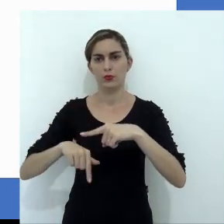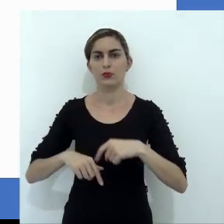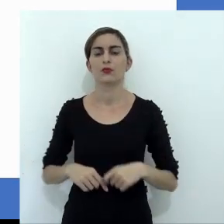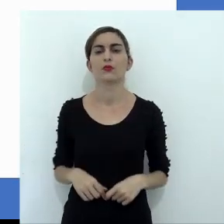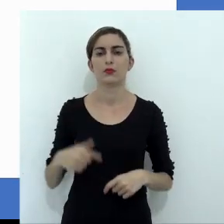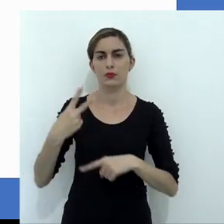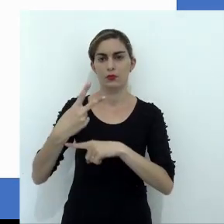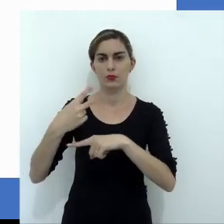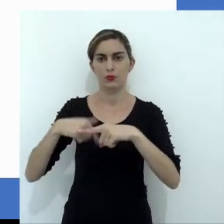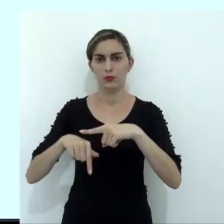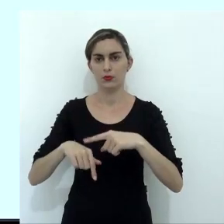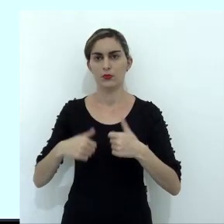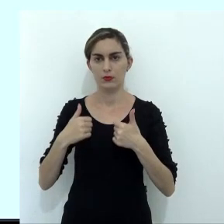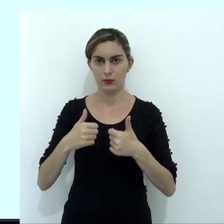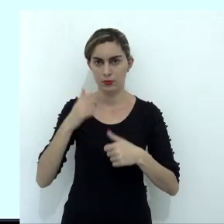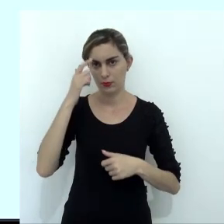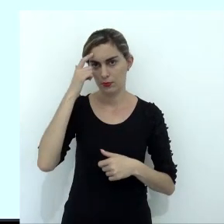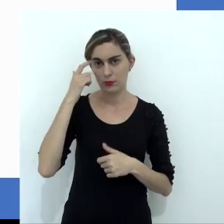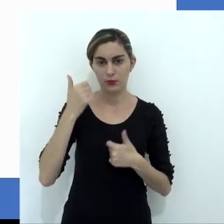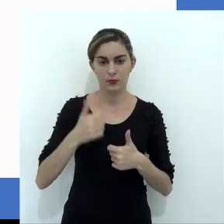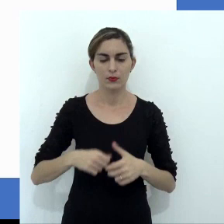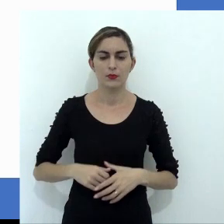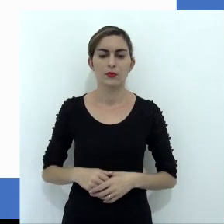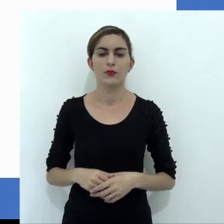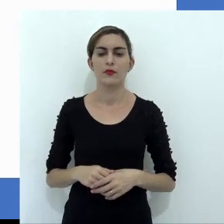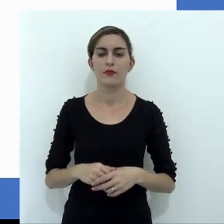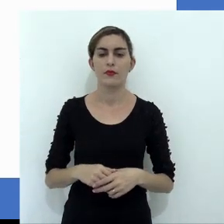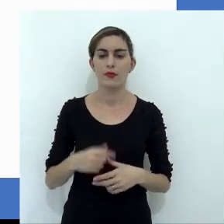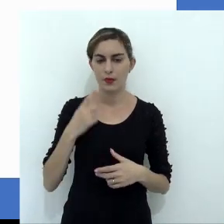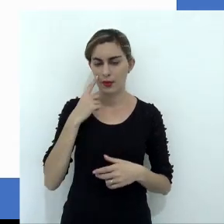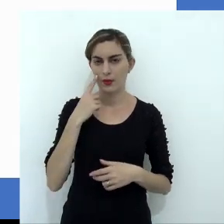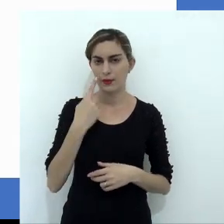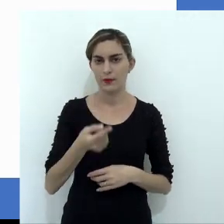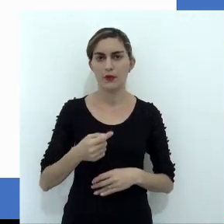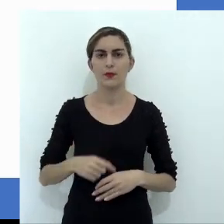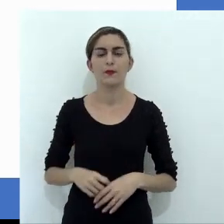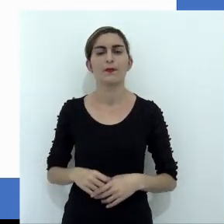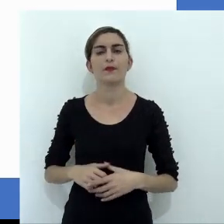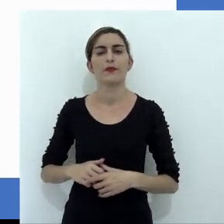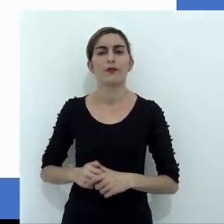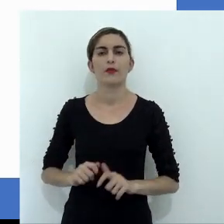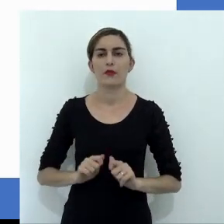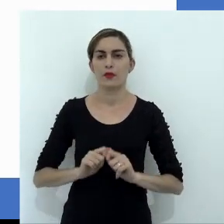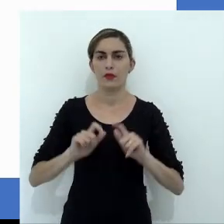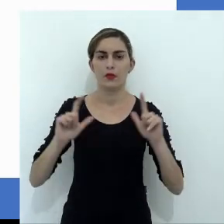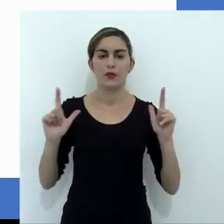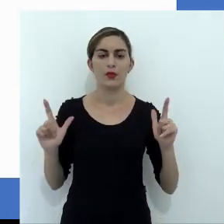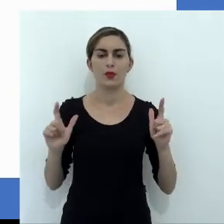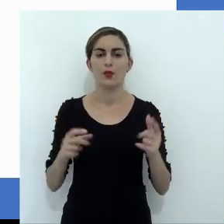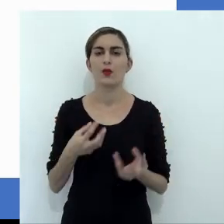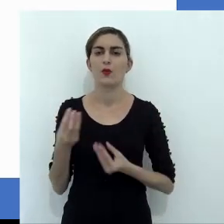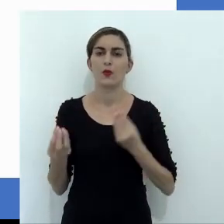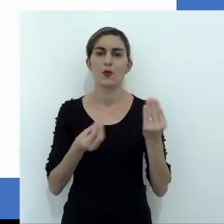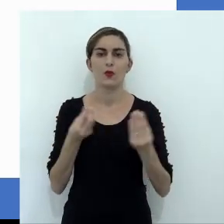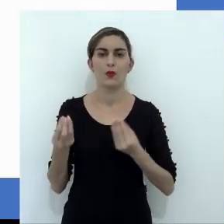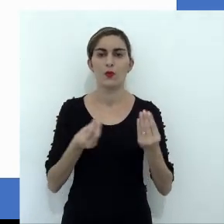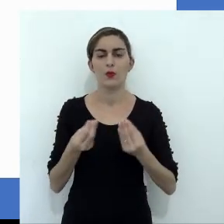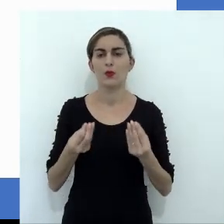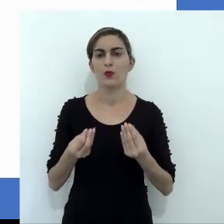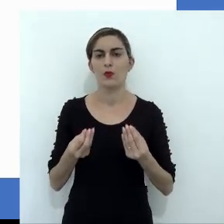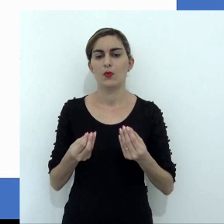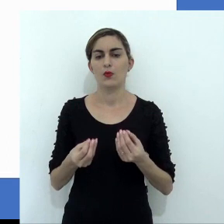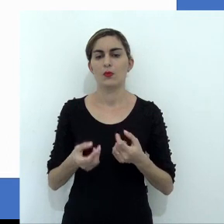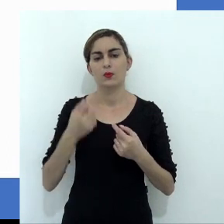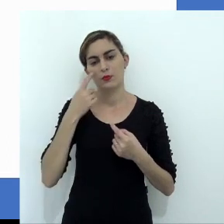2 sétimos. Tranquilidade, gente? Bom, então vamos para a próxima tela aqui. Ó. Como faço para somar ou subtrair fração no